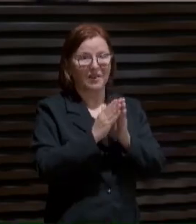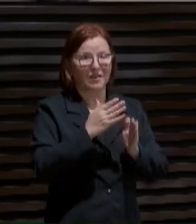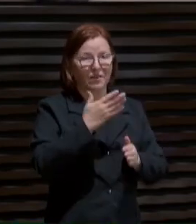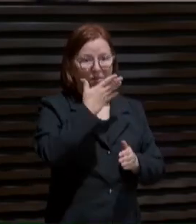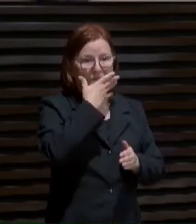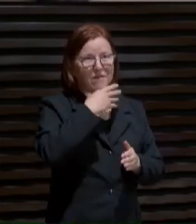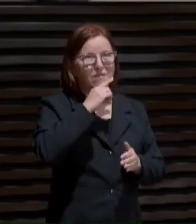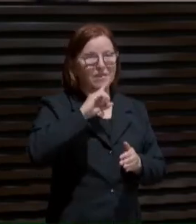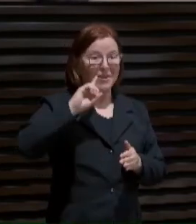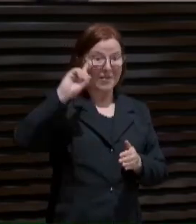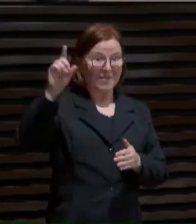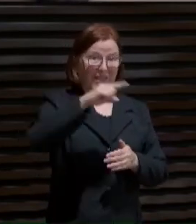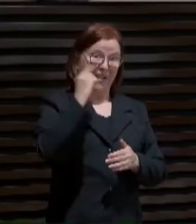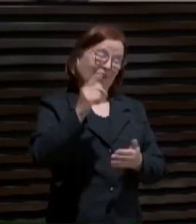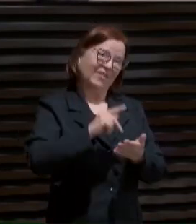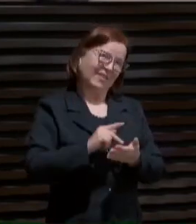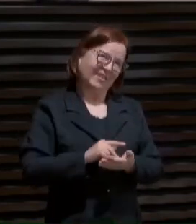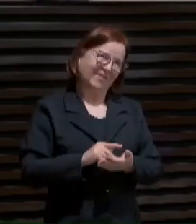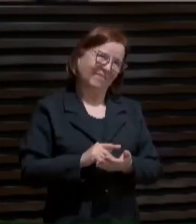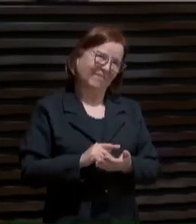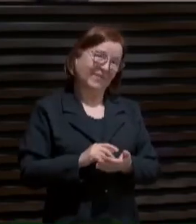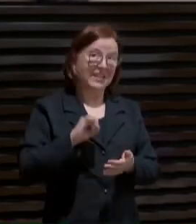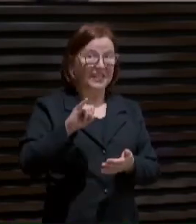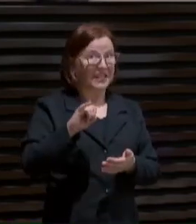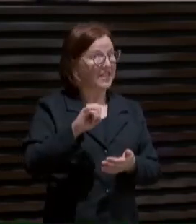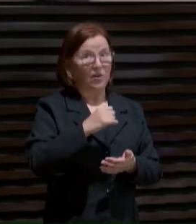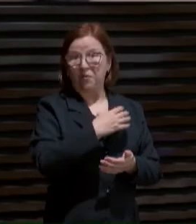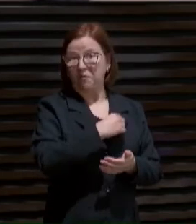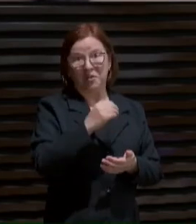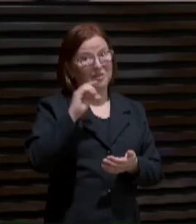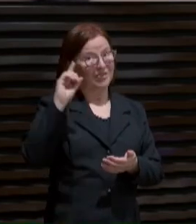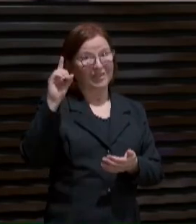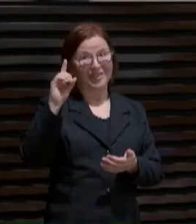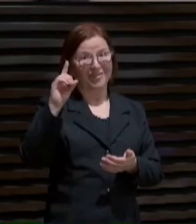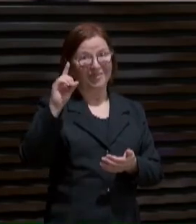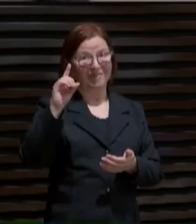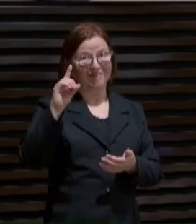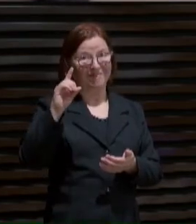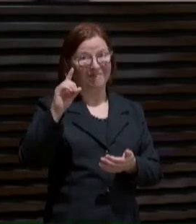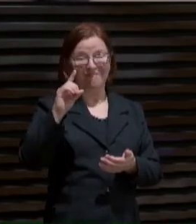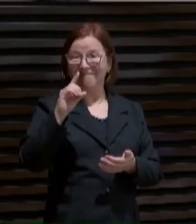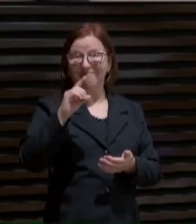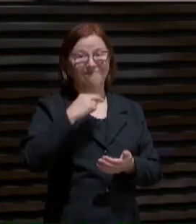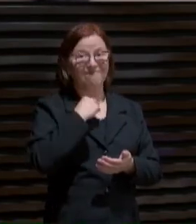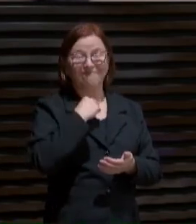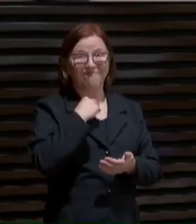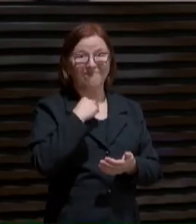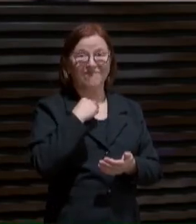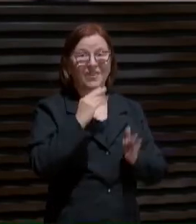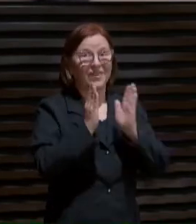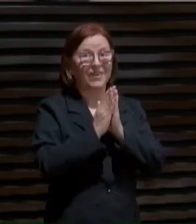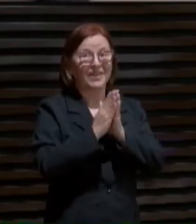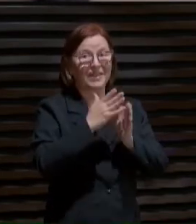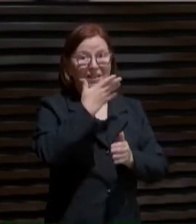e ninguém tinha filho que não seja filho de Deus pode dizer Pai nosso que está no céu é porque ele não tenha a Deus